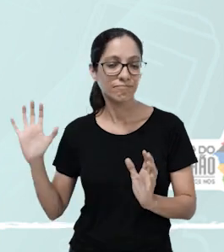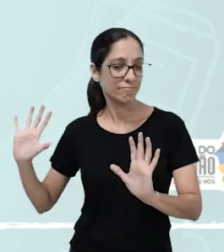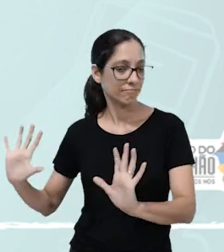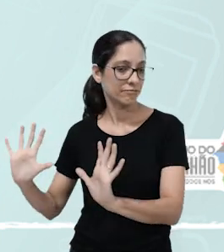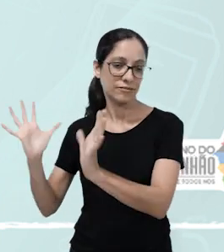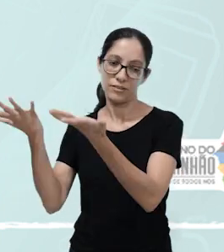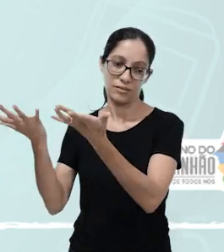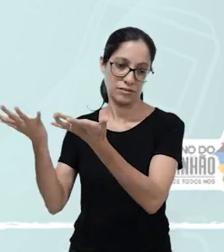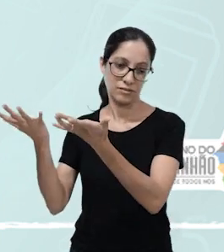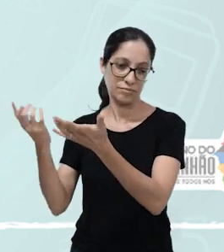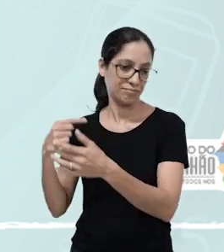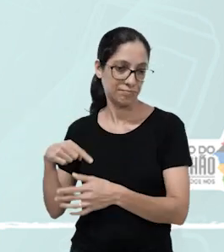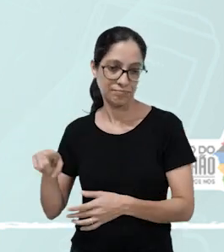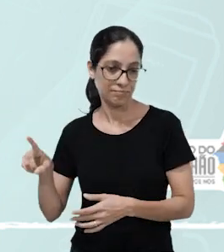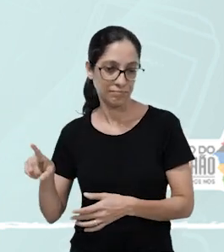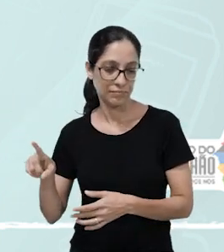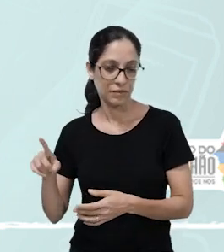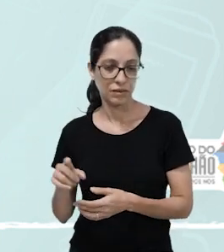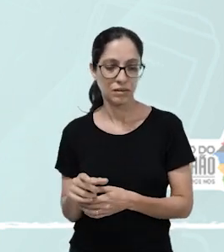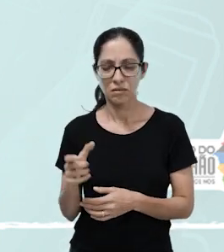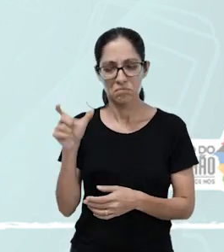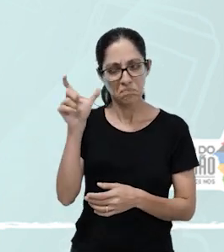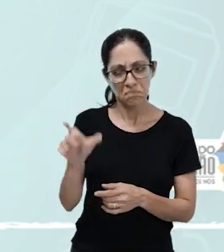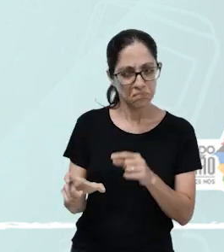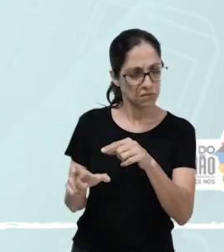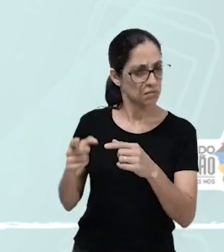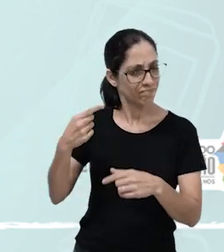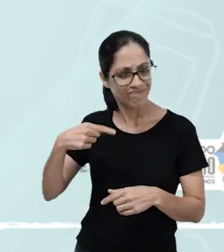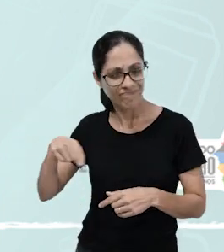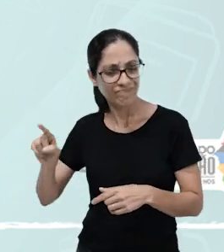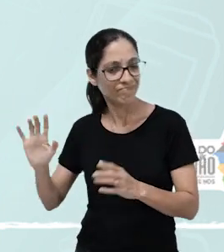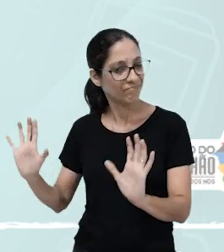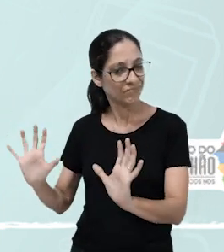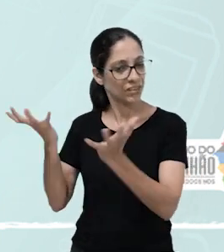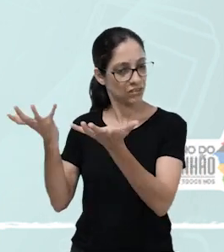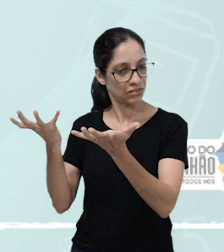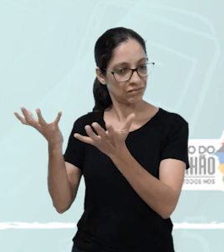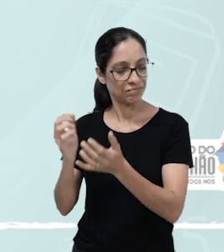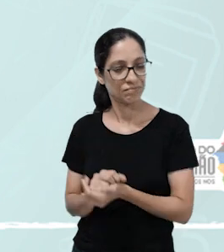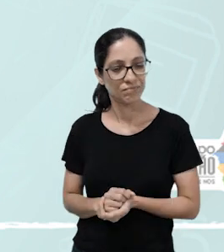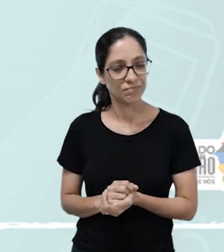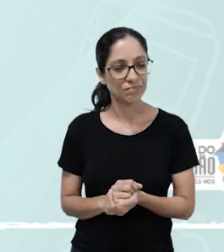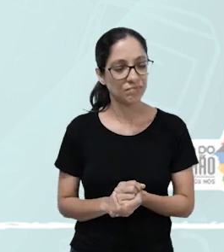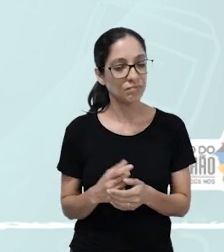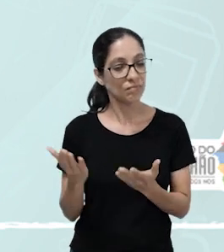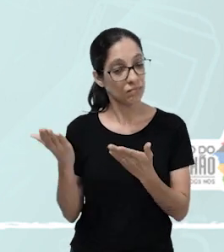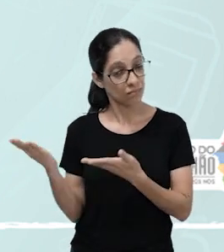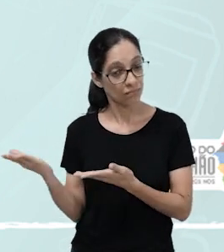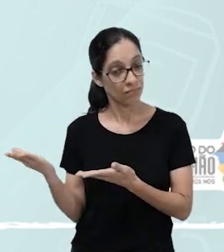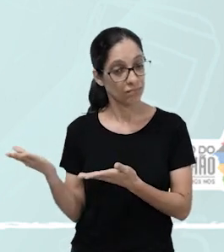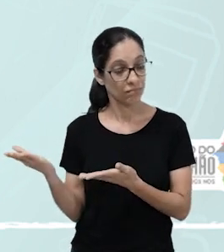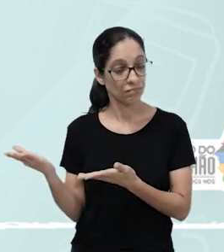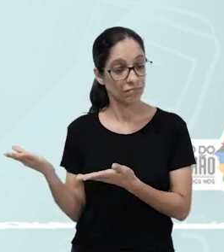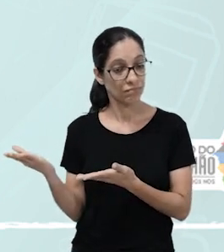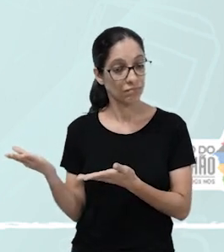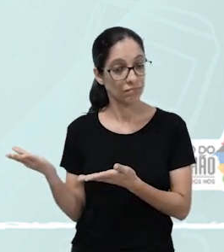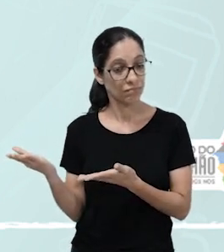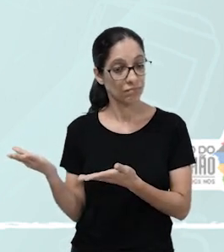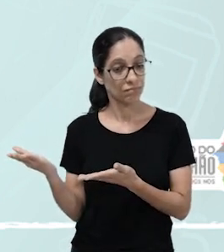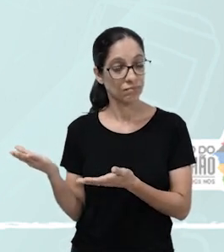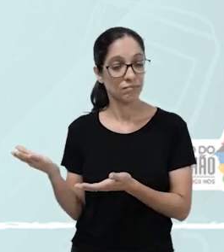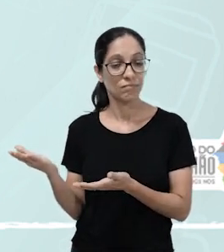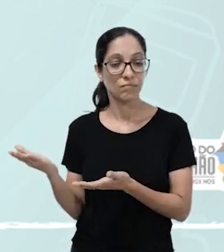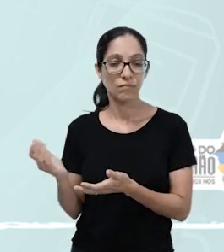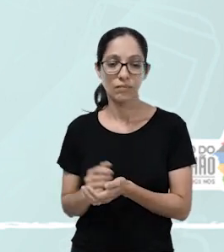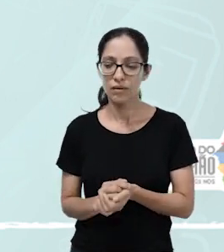ninguém está indo para a festa. Pessoa nenhuma eu estou querendo identificar. I can't hear